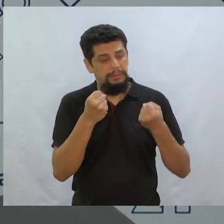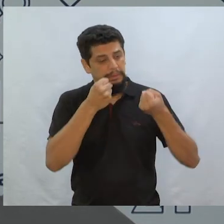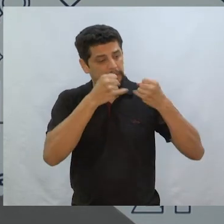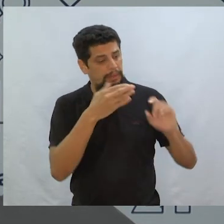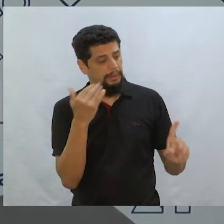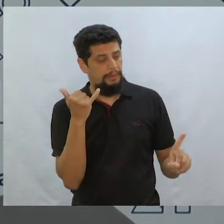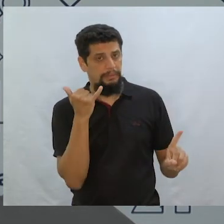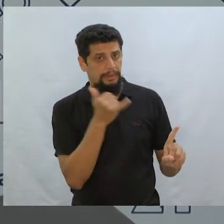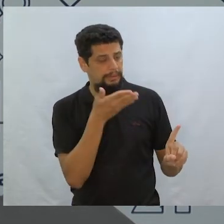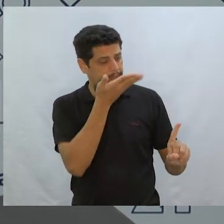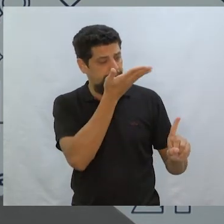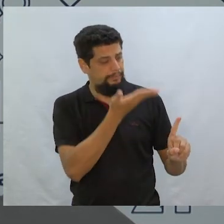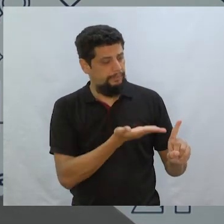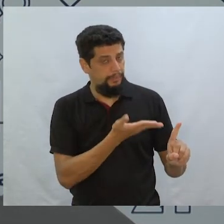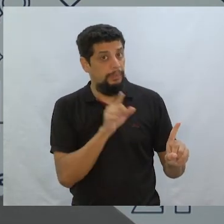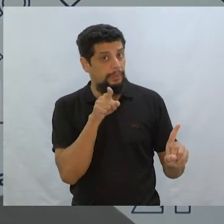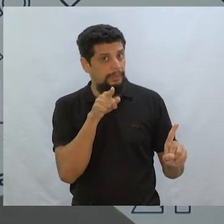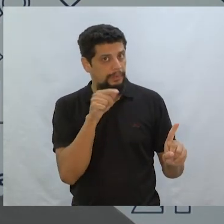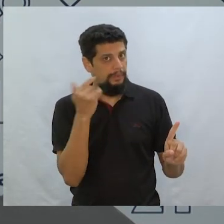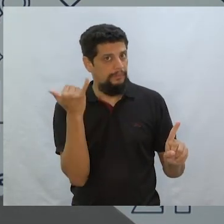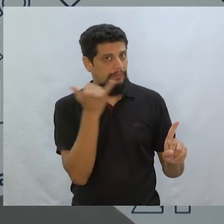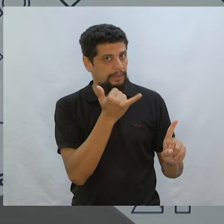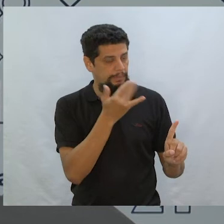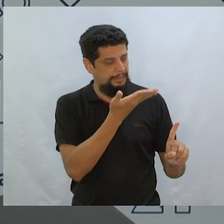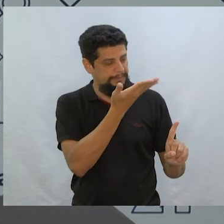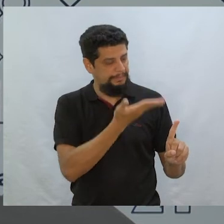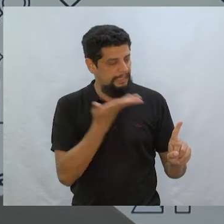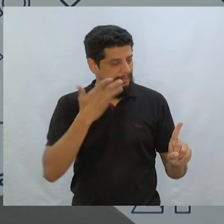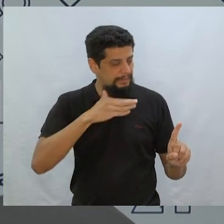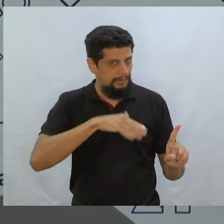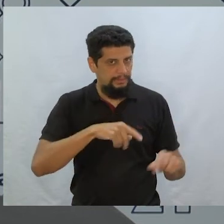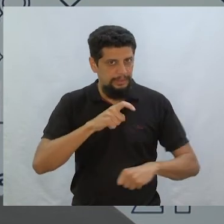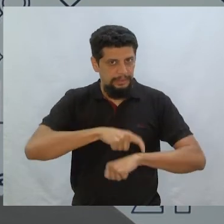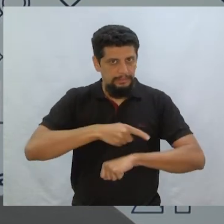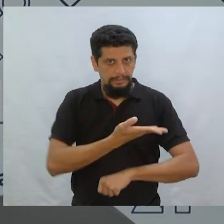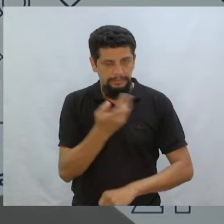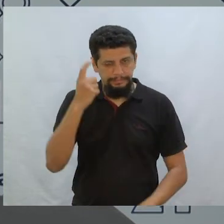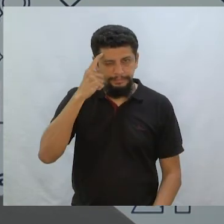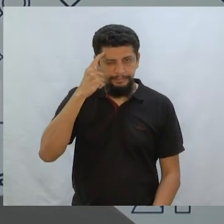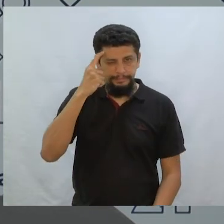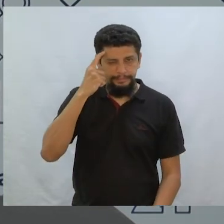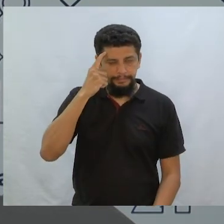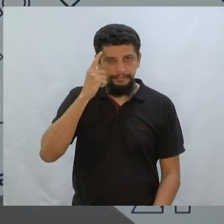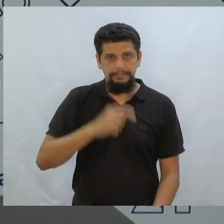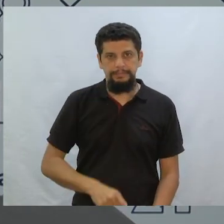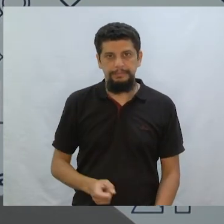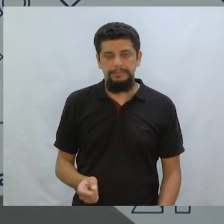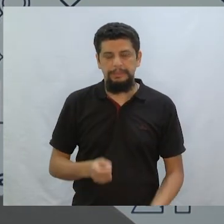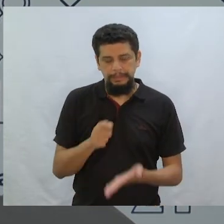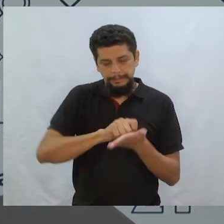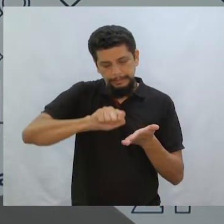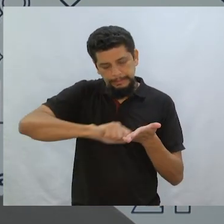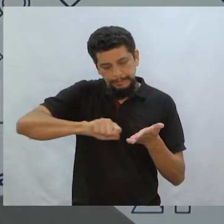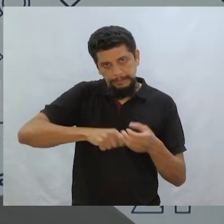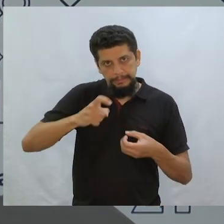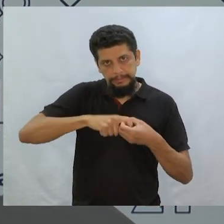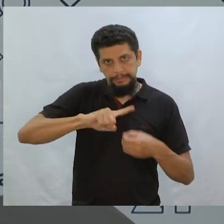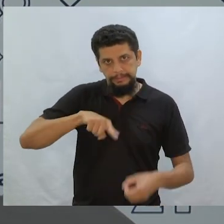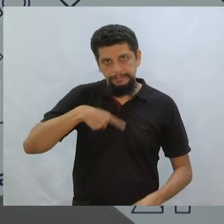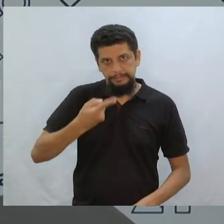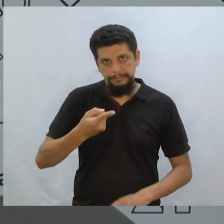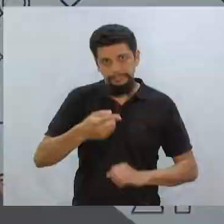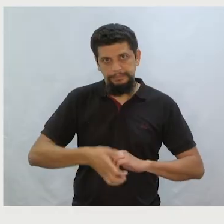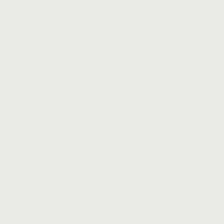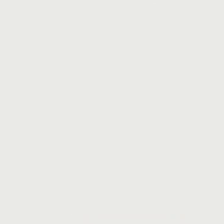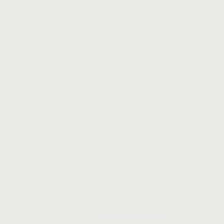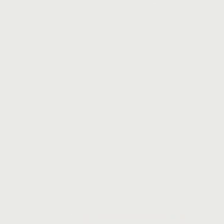diria ao Guilherme o que você diria para essa criança vou dar um tempo para você pensar esse respeito escrever aí e eu